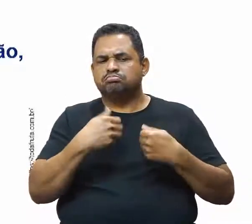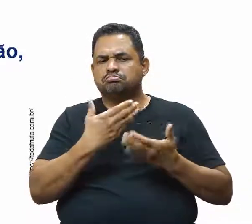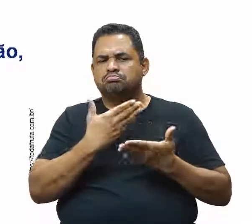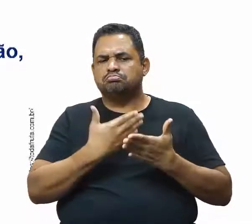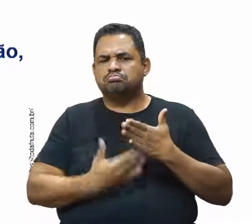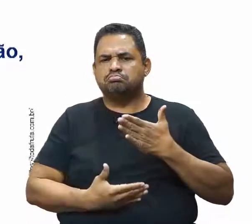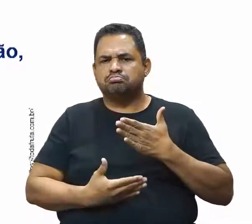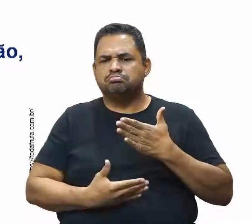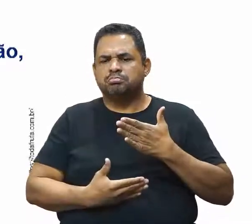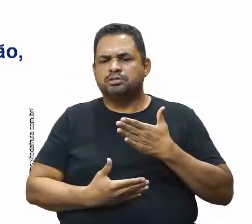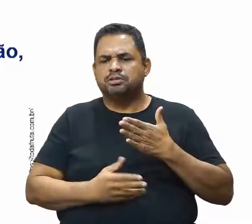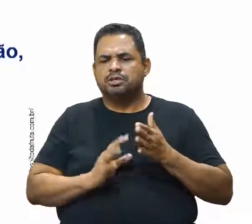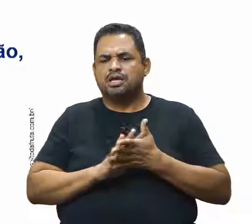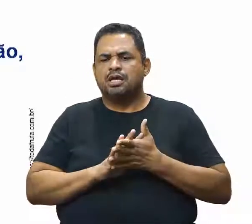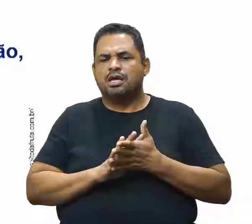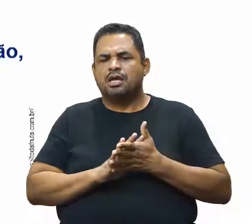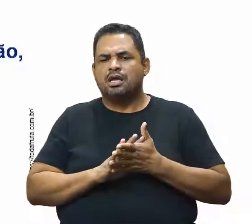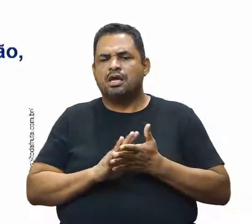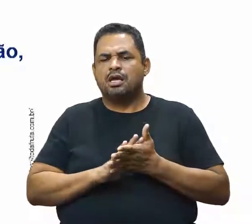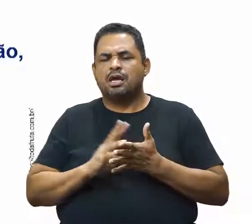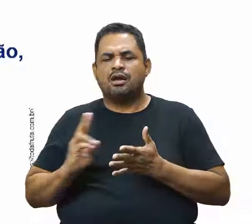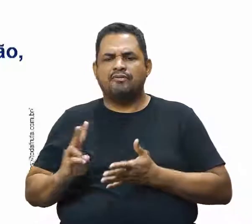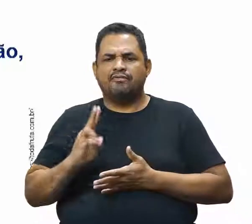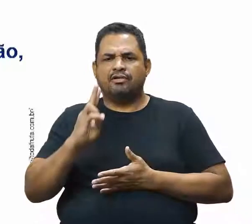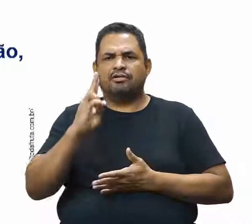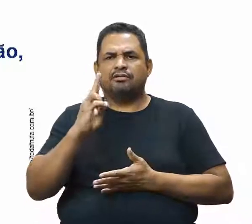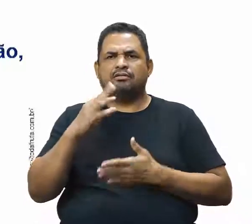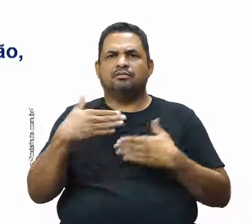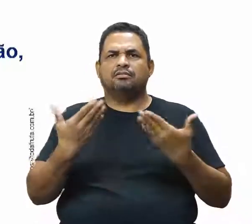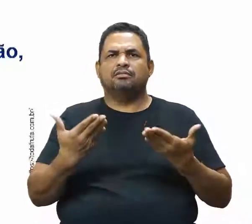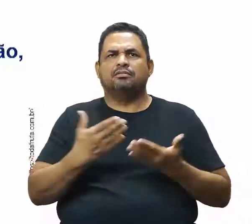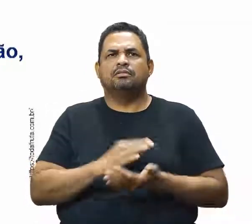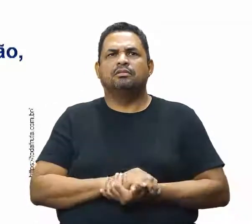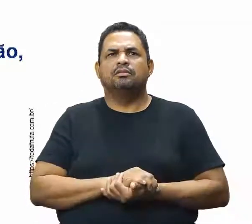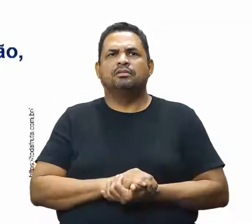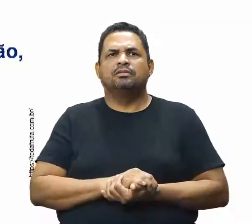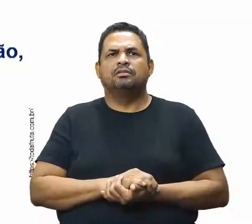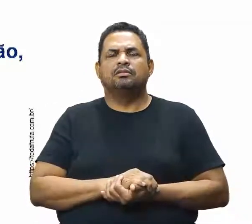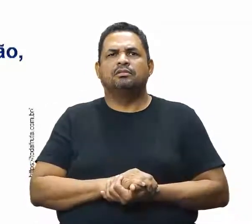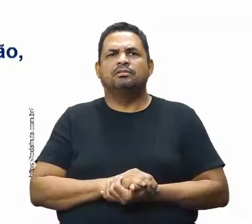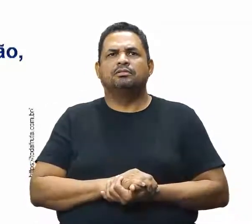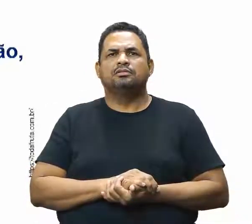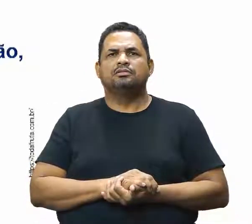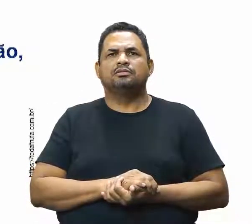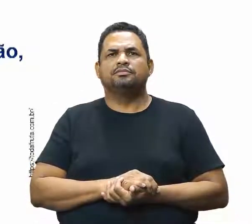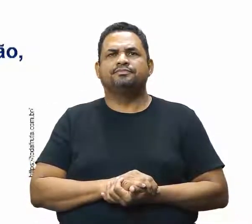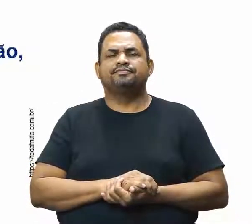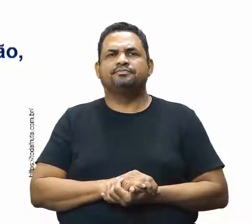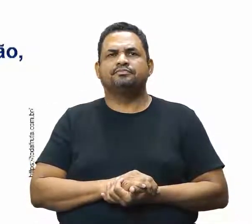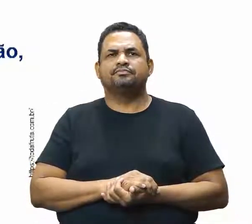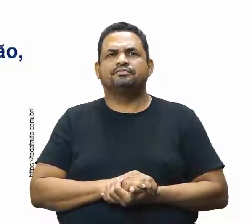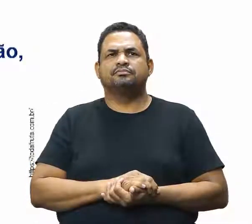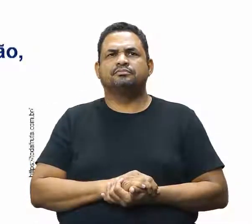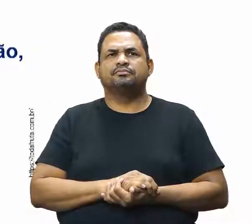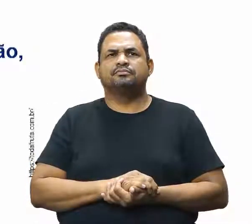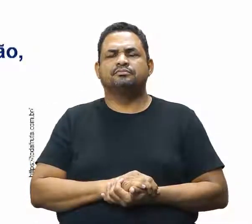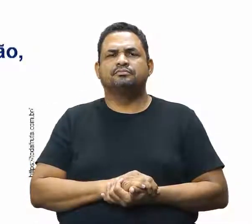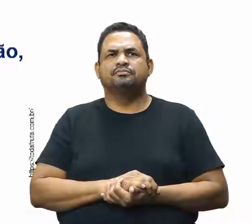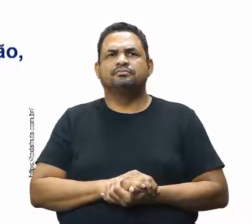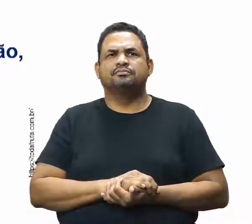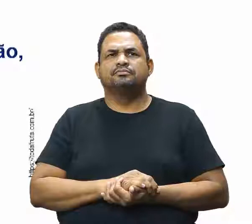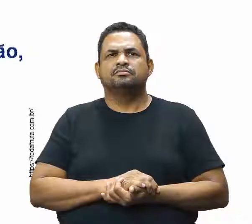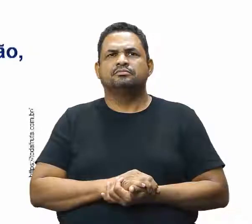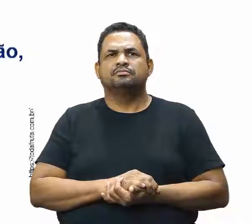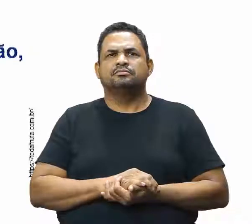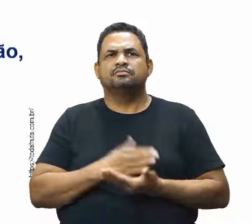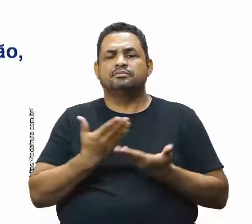perecível. Então, aí vem de encontro com o quê? Pessoal, esse item, né, que a gente está sinalizando aqui, do beneficiamento,